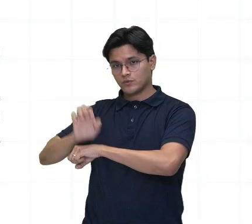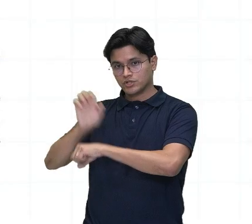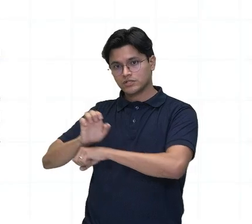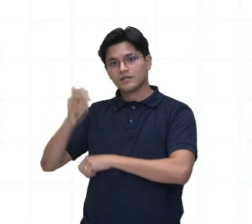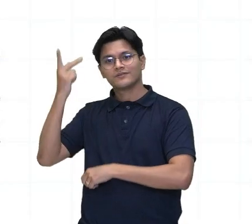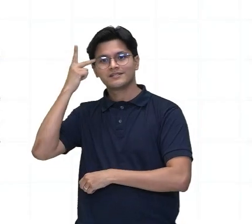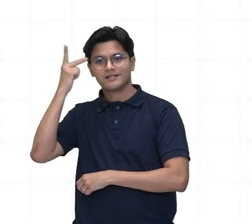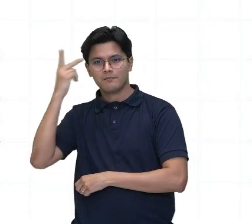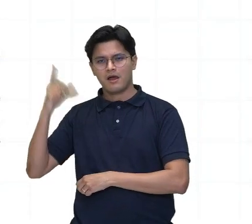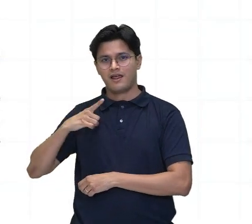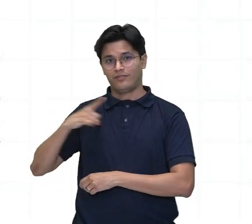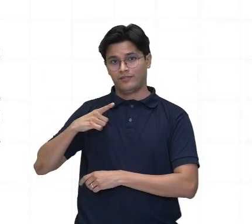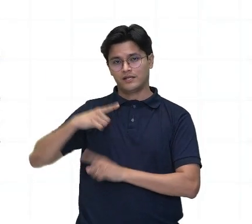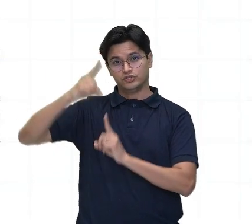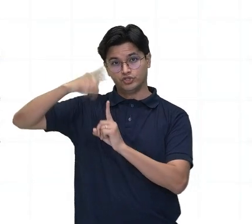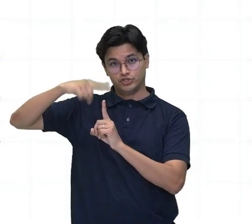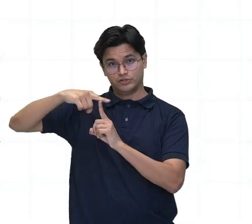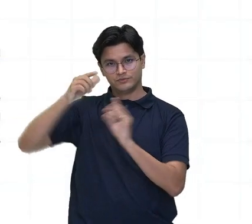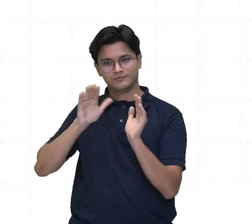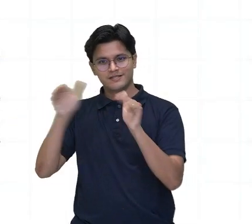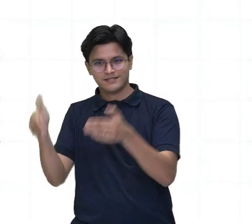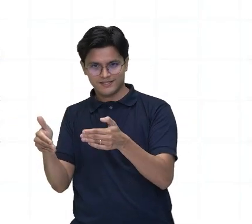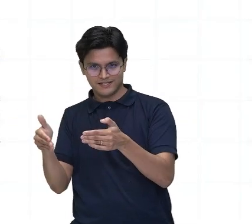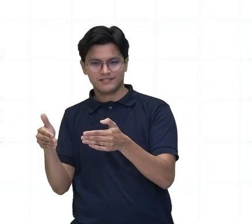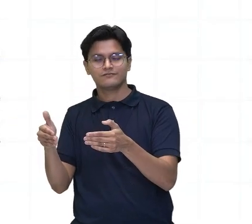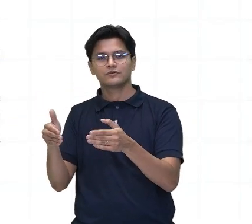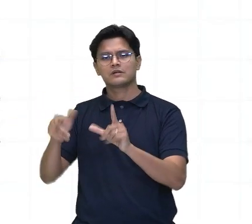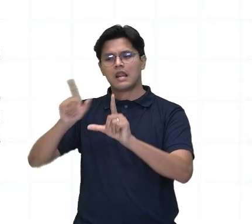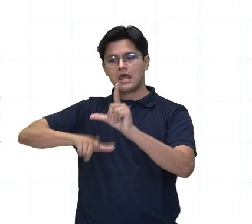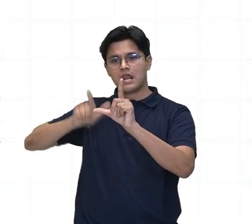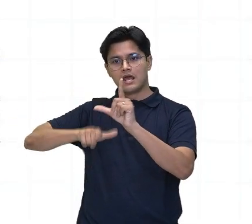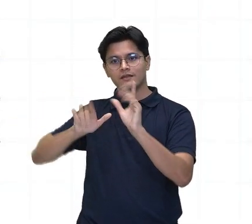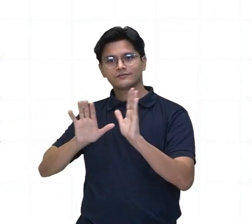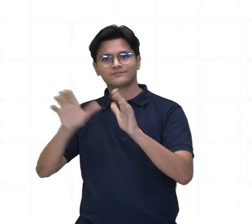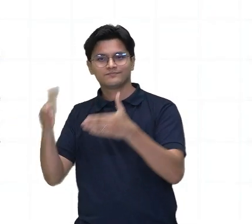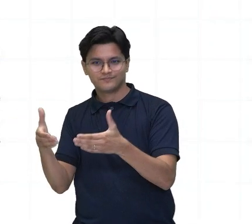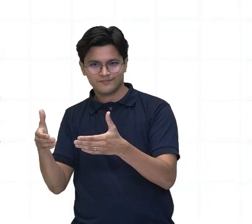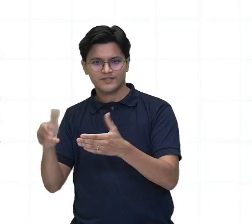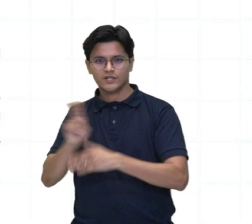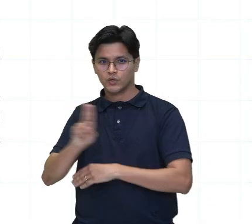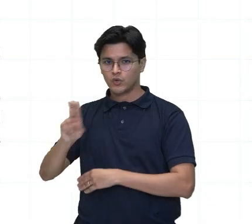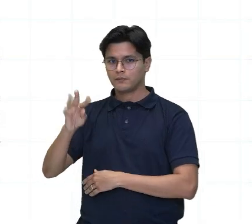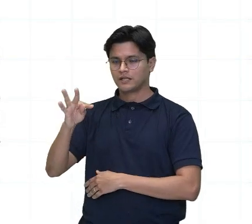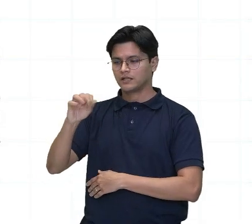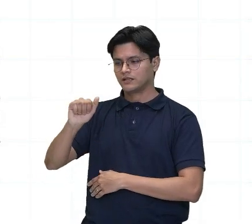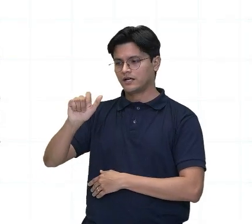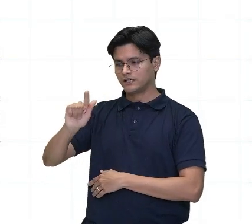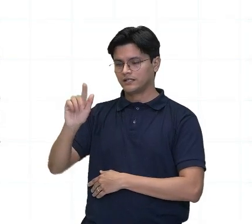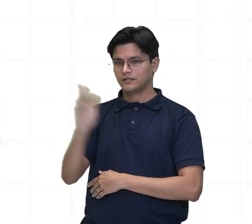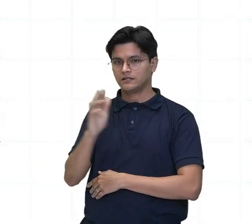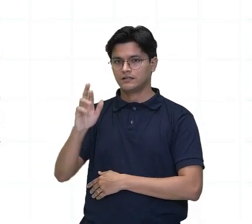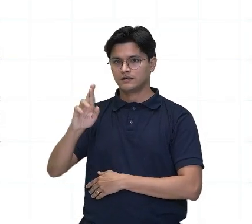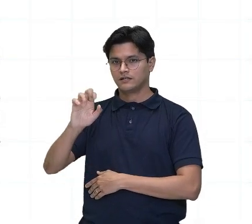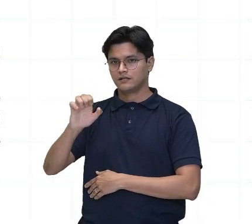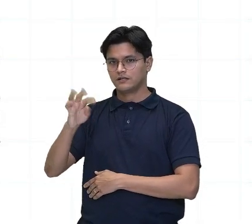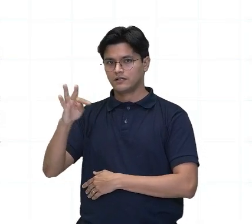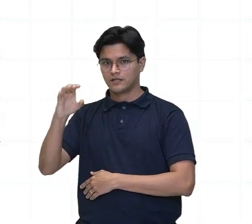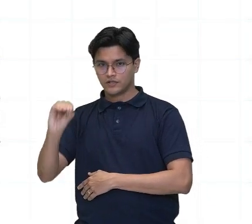forma específica, tá? Das letras, da forma de escrever, que é o quê? As